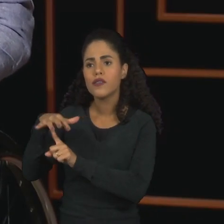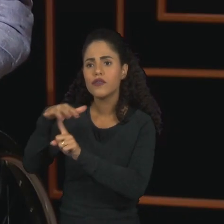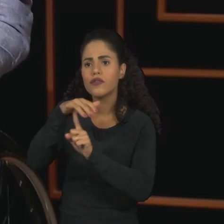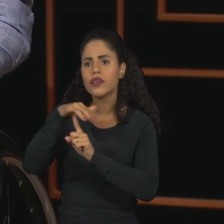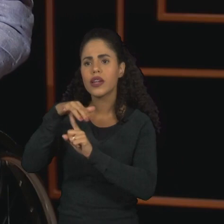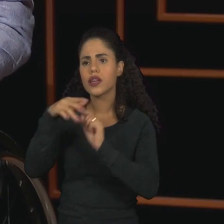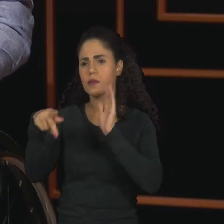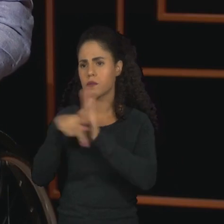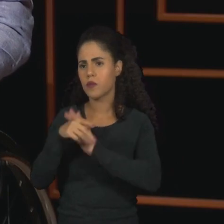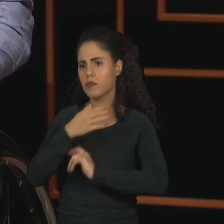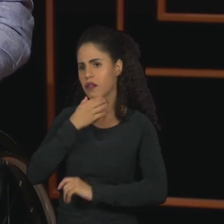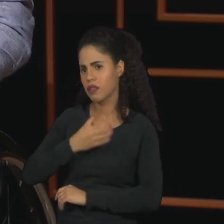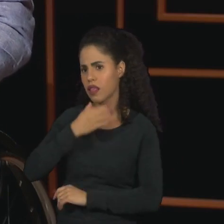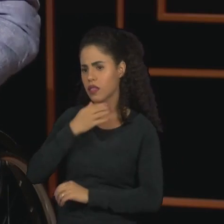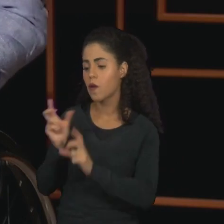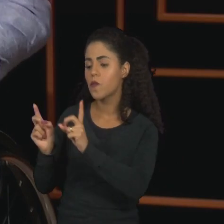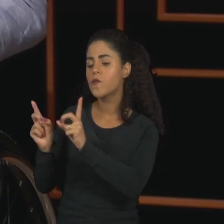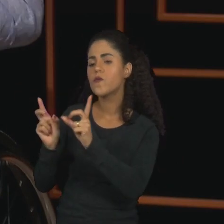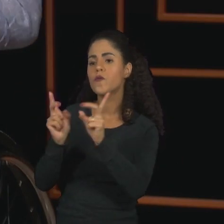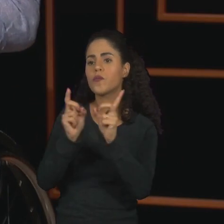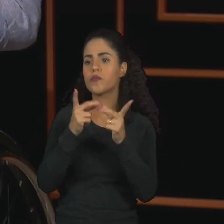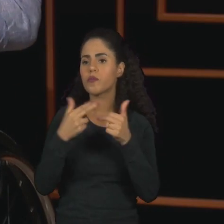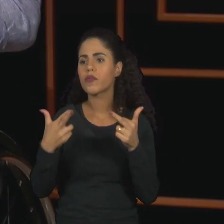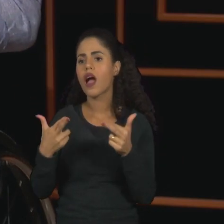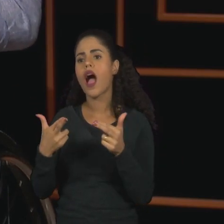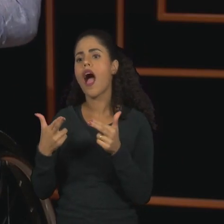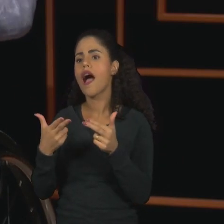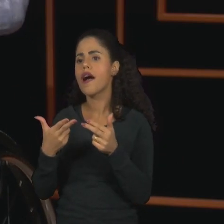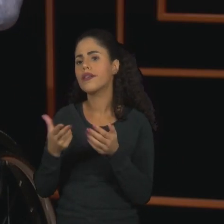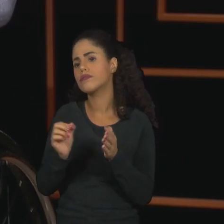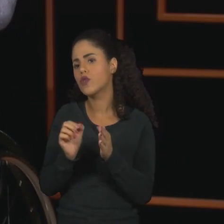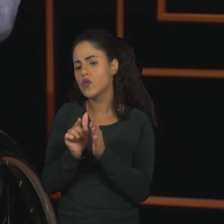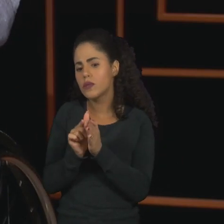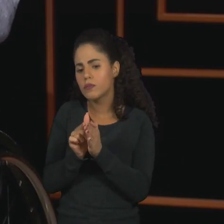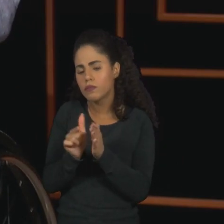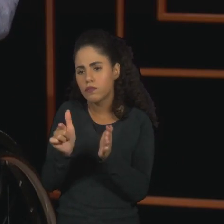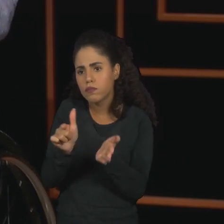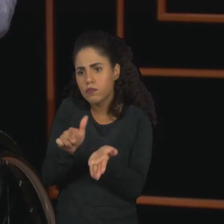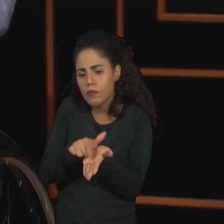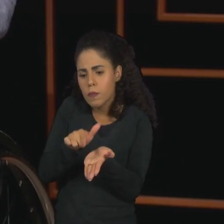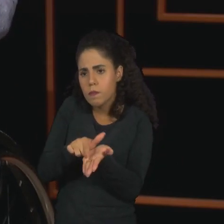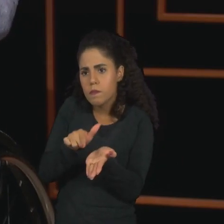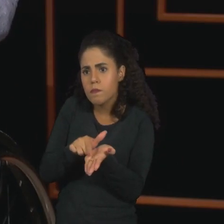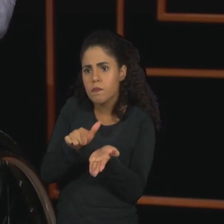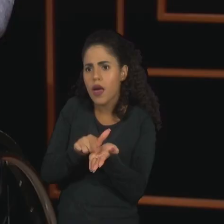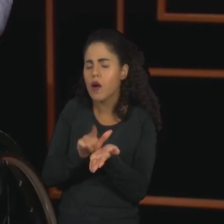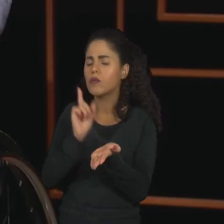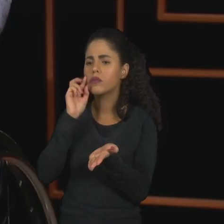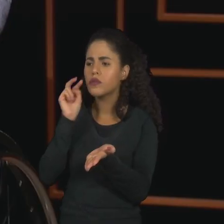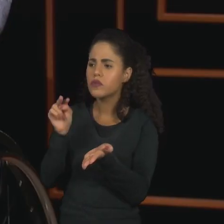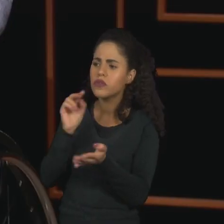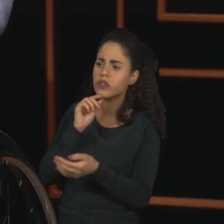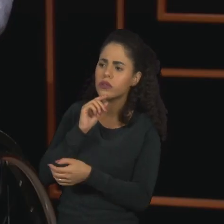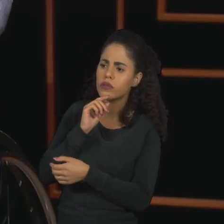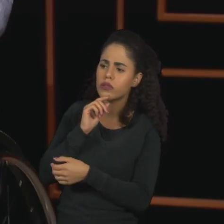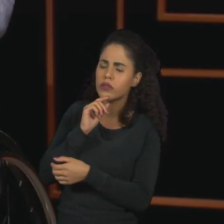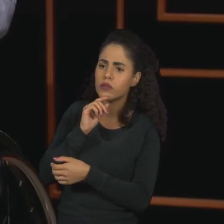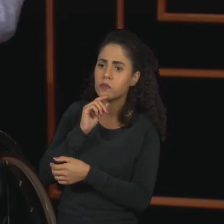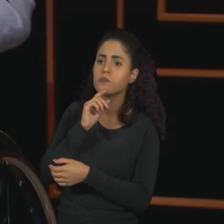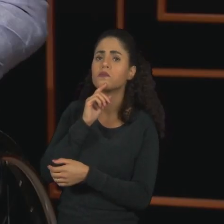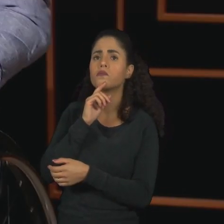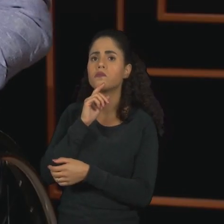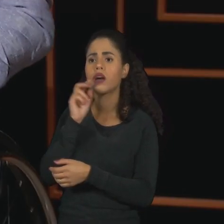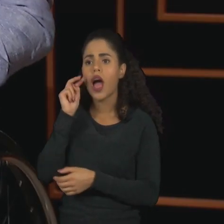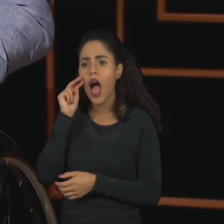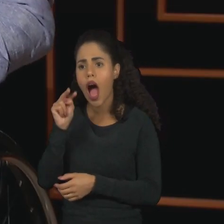Natal. Ela vendia cartões. E eu fiquei olhando aquilo tal, e fiquei conhecendo